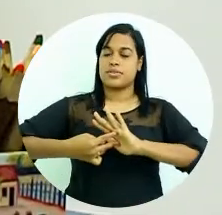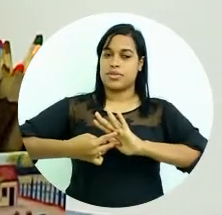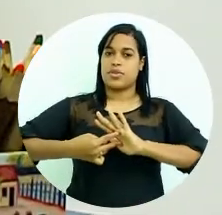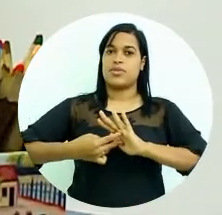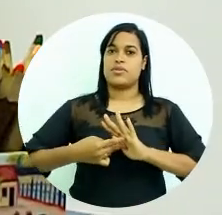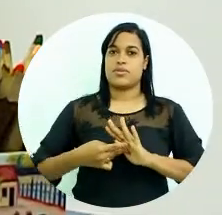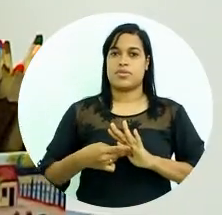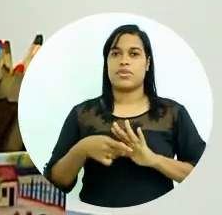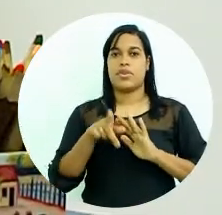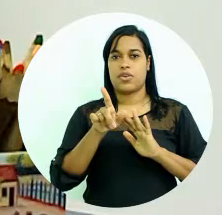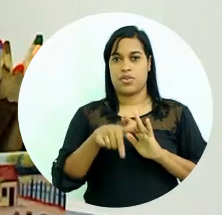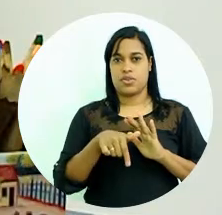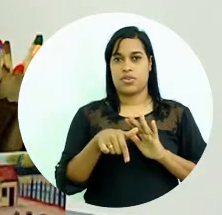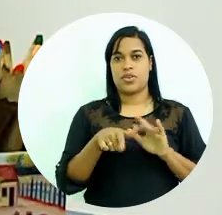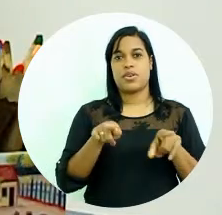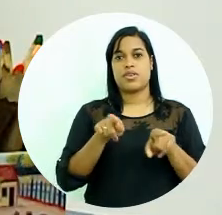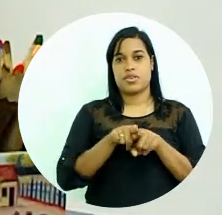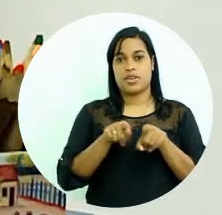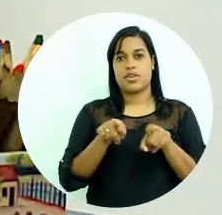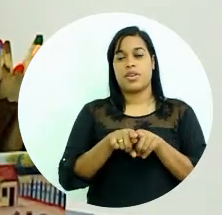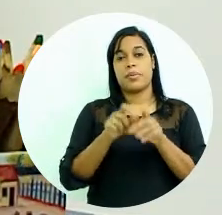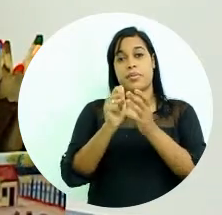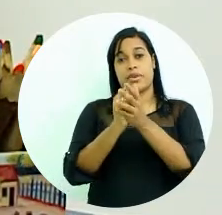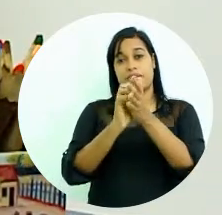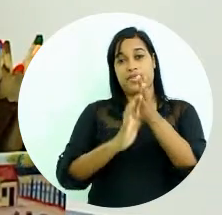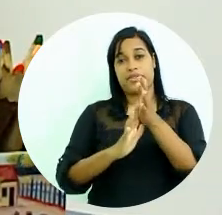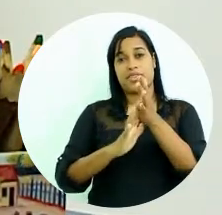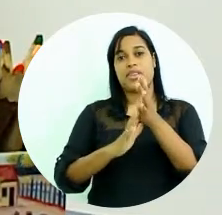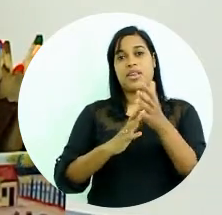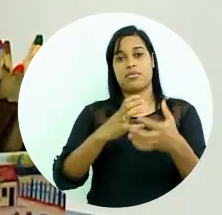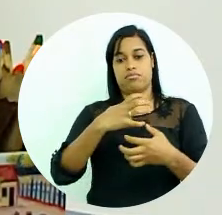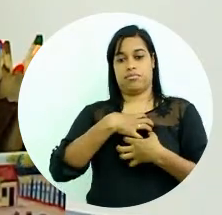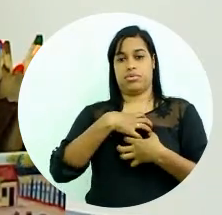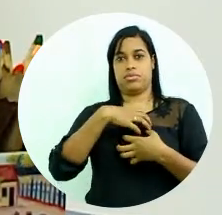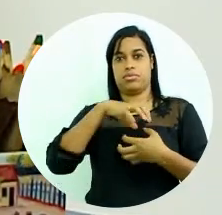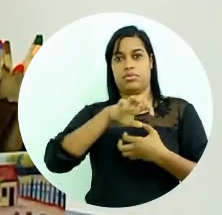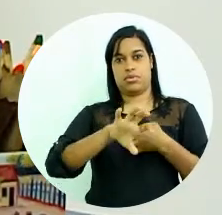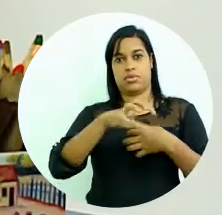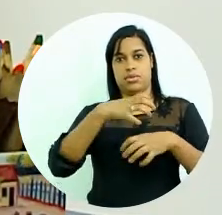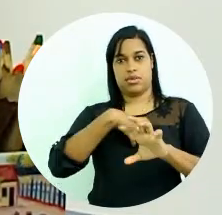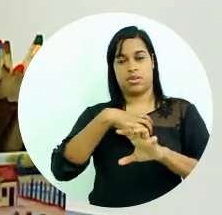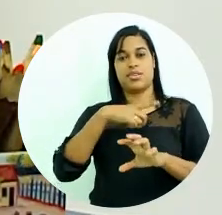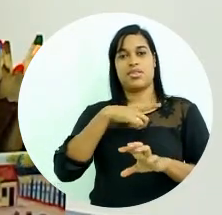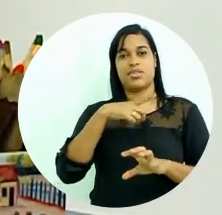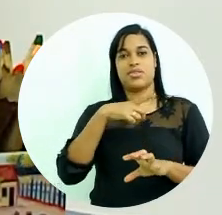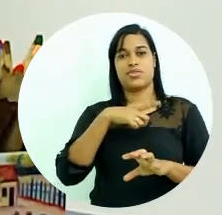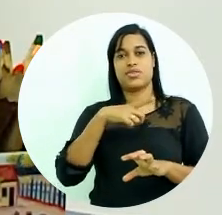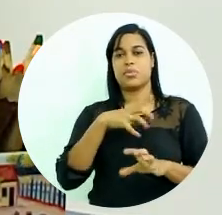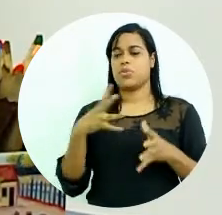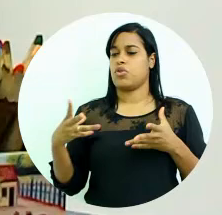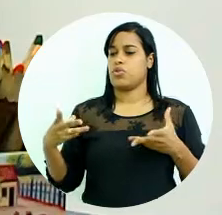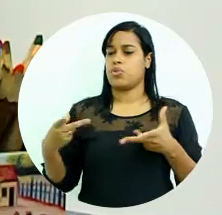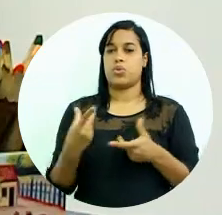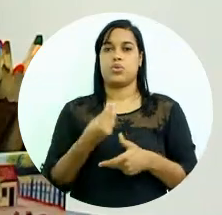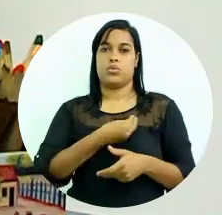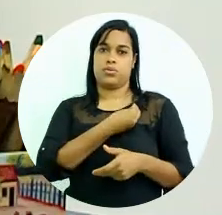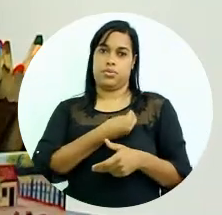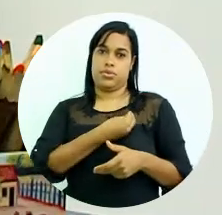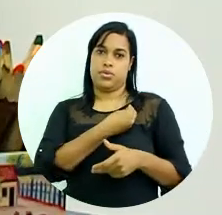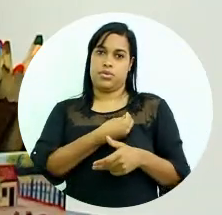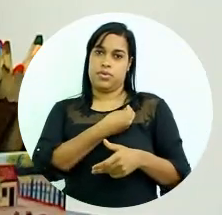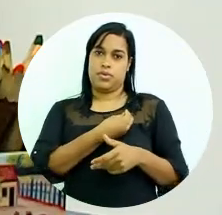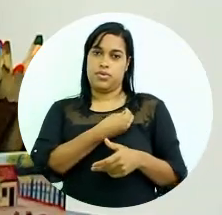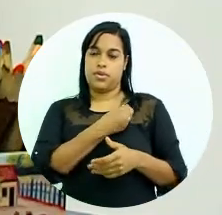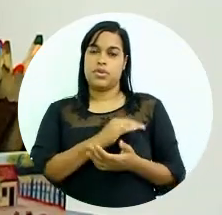significações e as atribuições de sentido que nós implementamos a tudo que está à